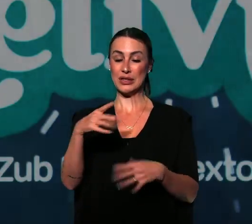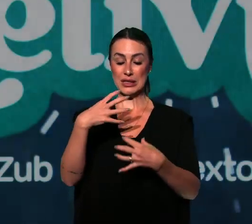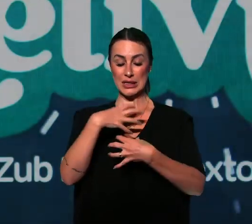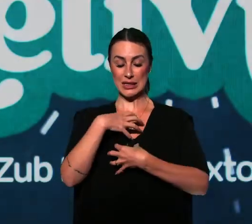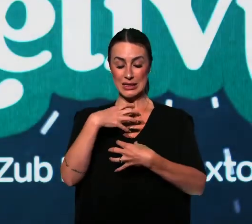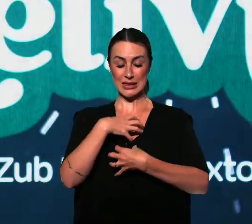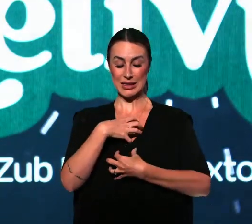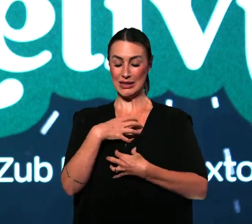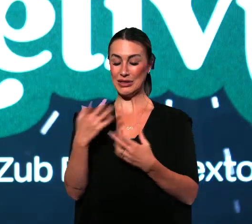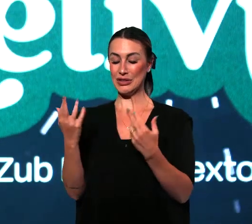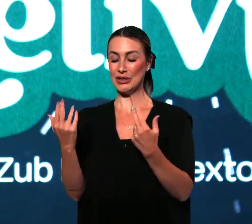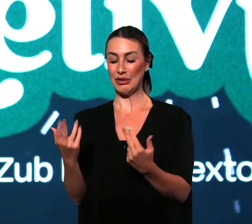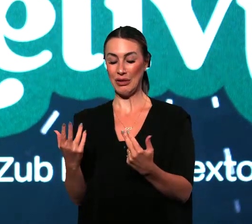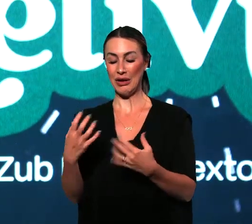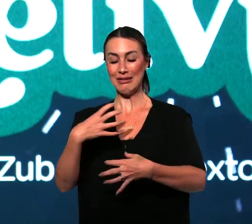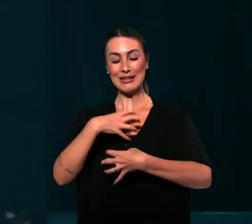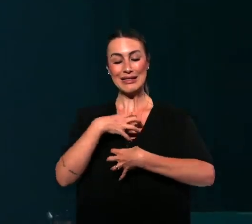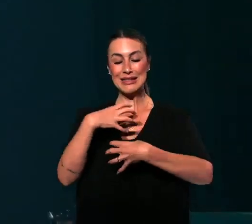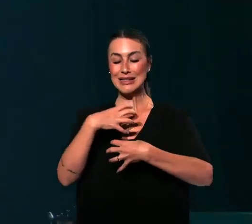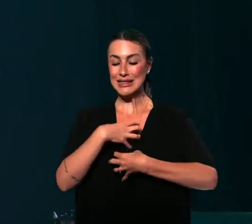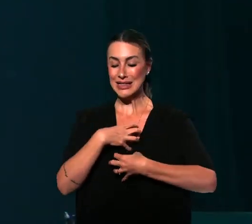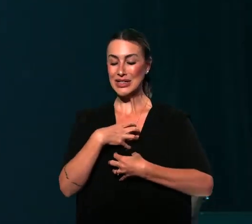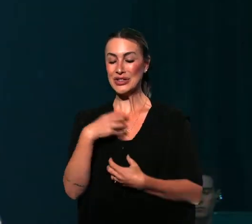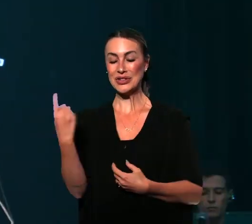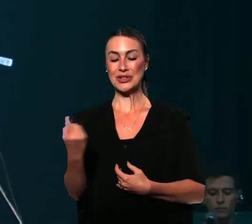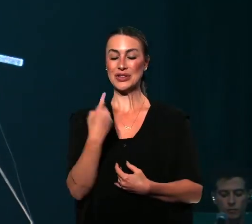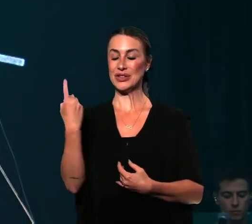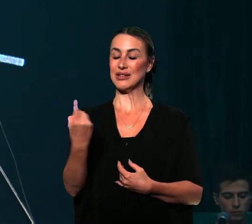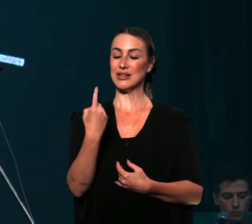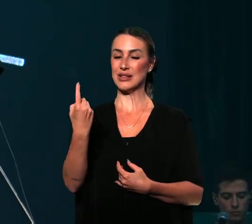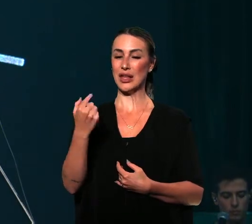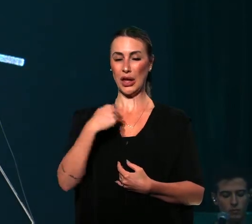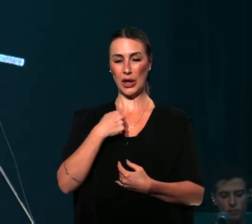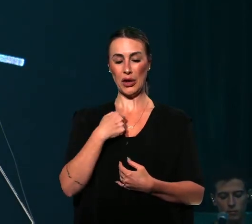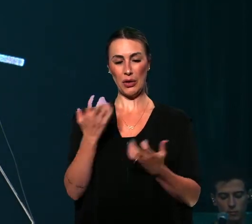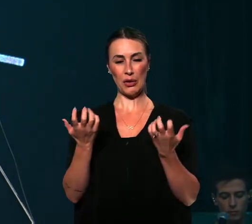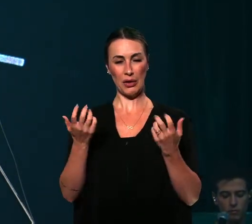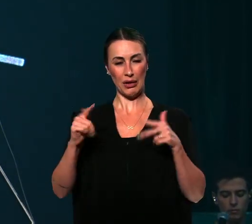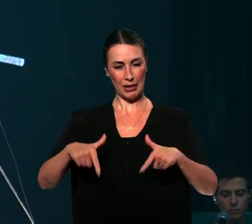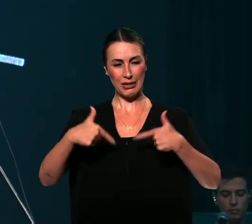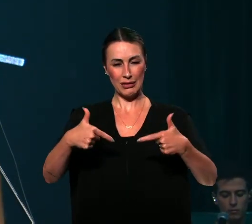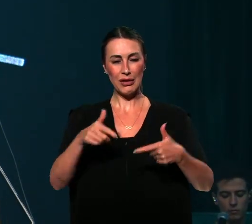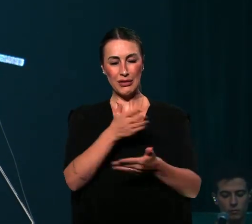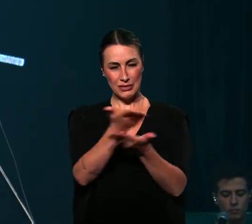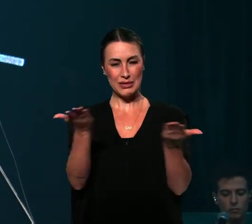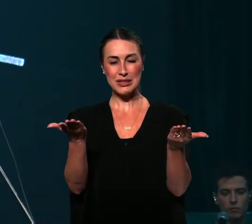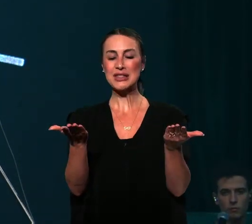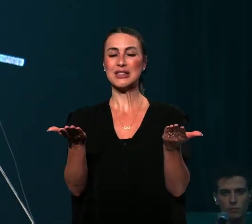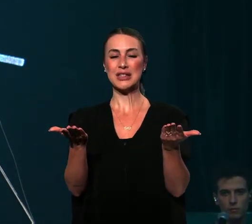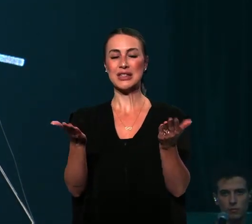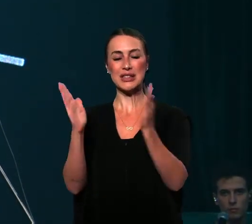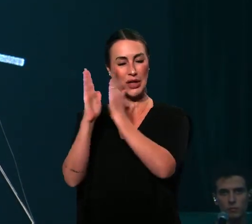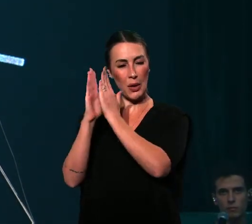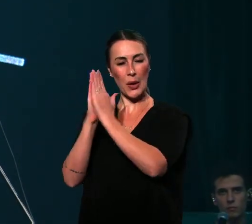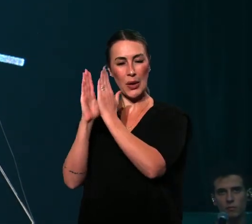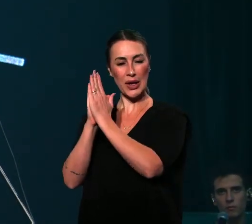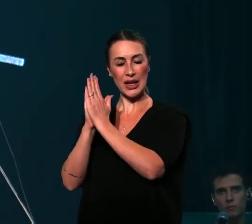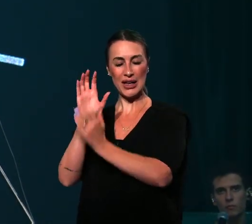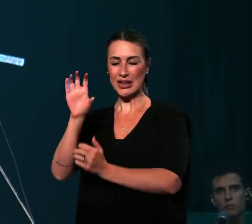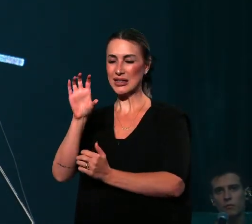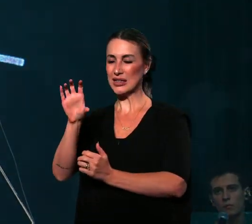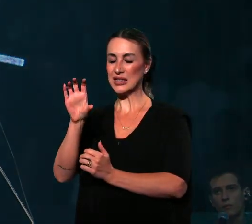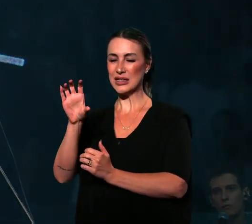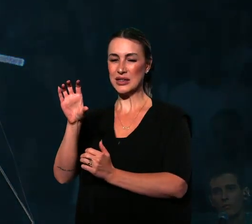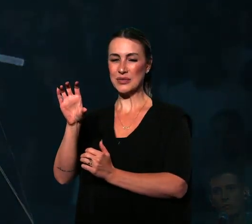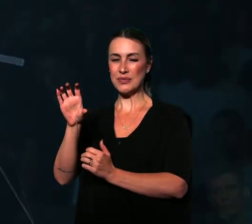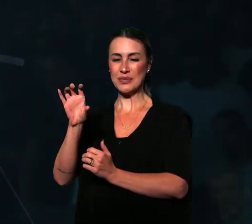solidão. Eu quero desafiar você a fazer uma oração junto comigo, se esse é o teu sentimento. Aonde você está, você